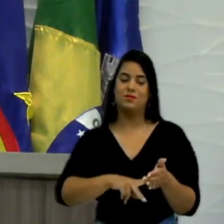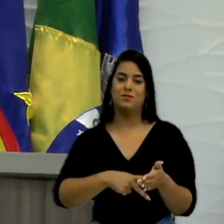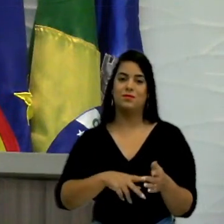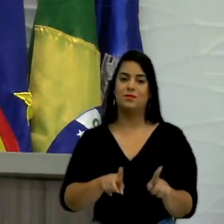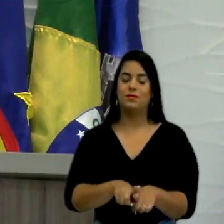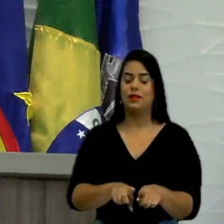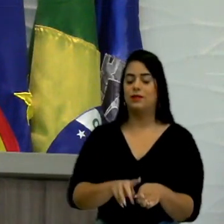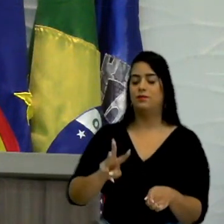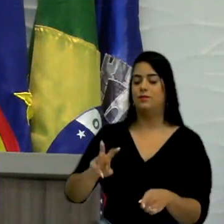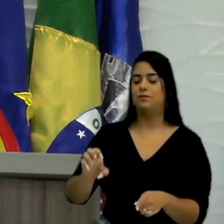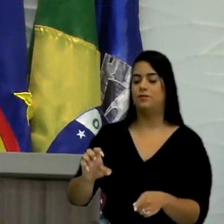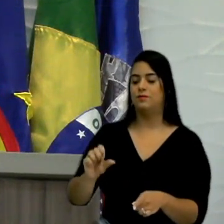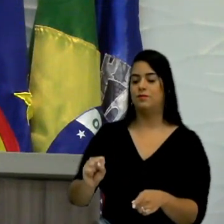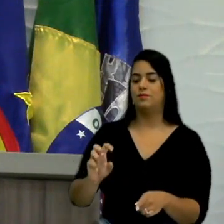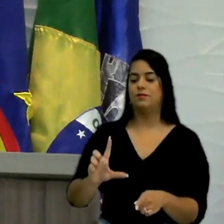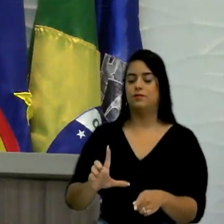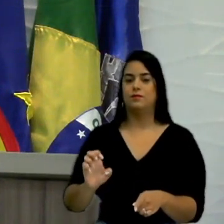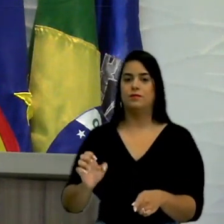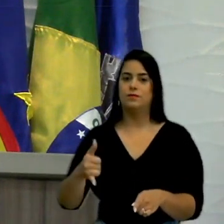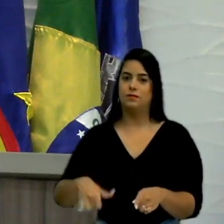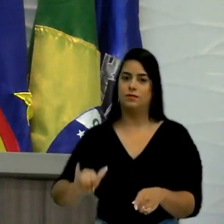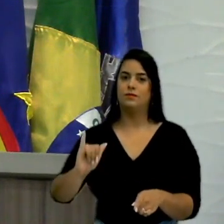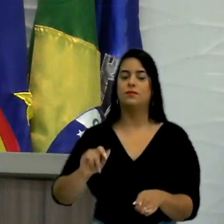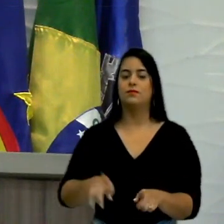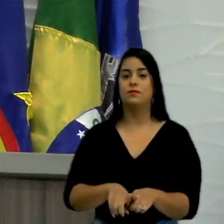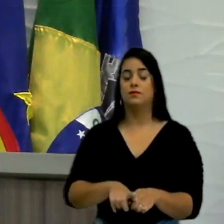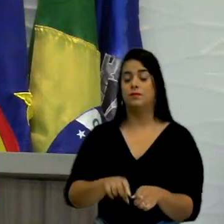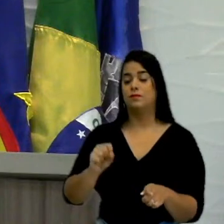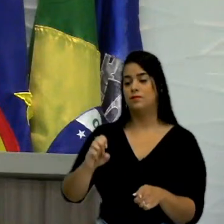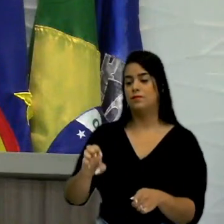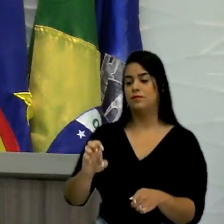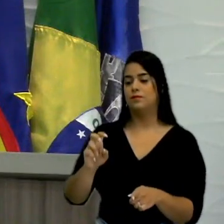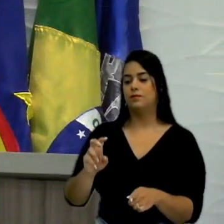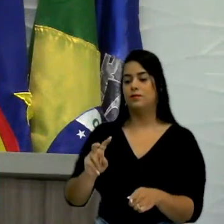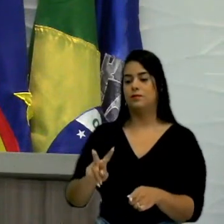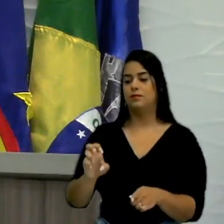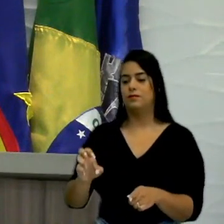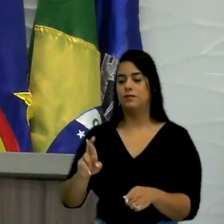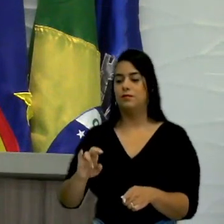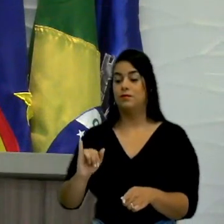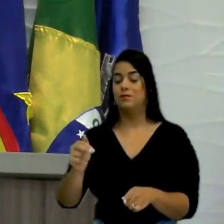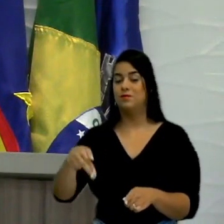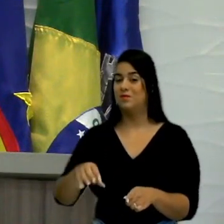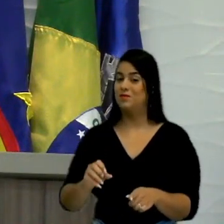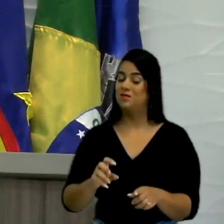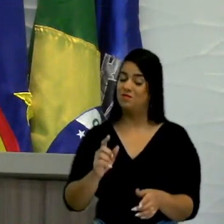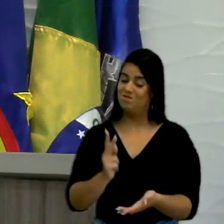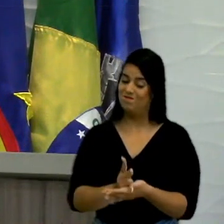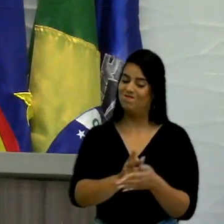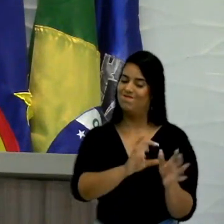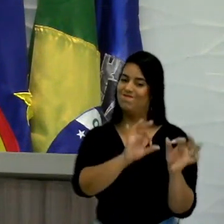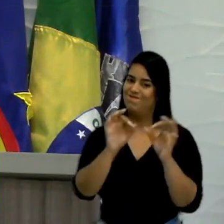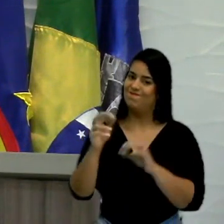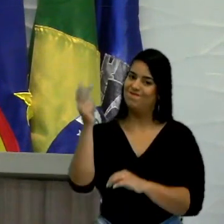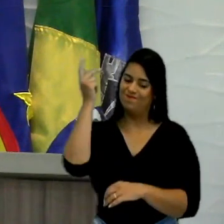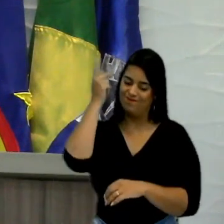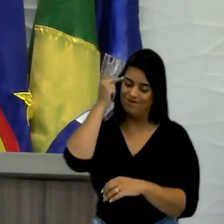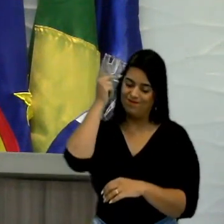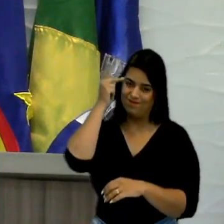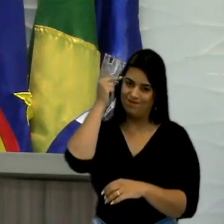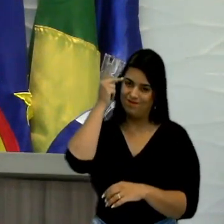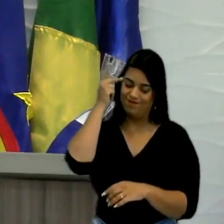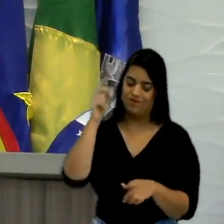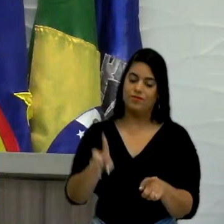Ribeiro, Severino Costa, que sempre nos acompanha lá de São Paulo, Jaqueline Araújo, do povoado do Gama,